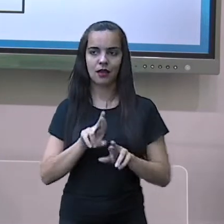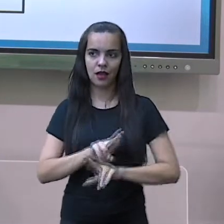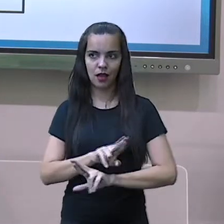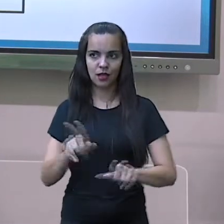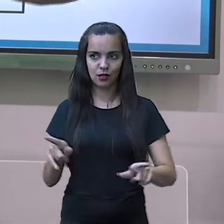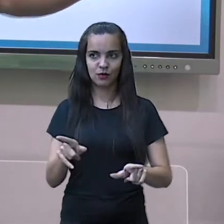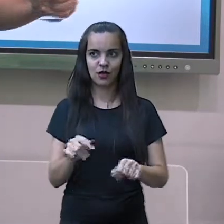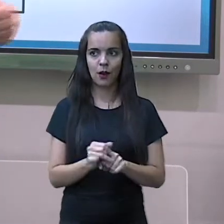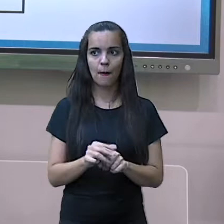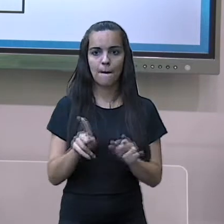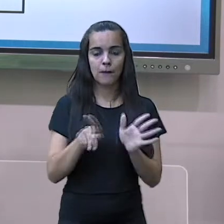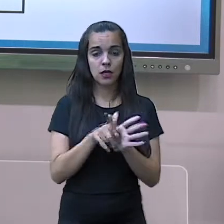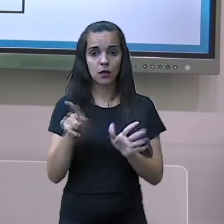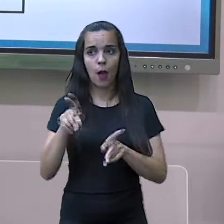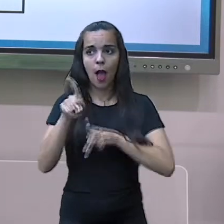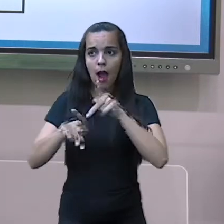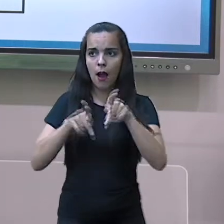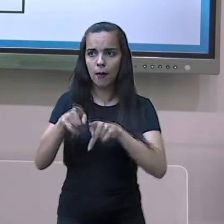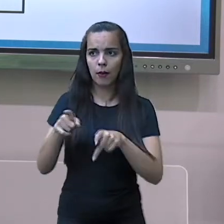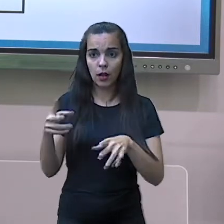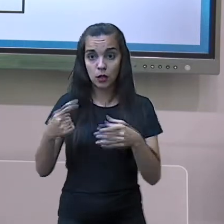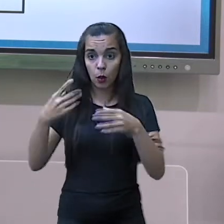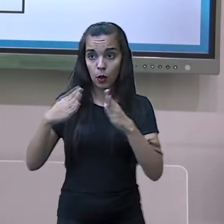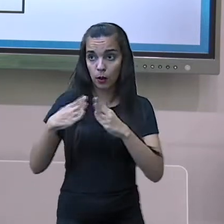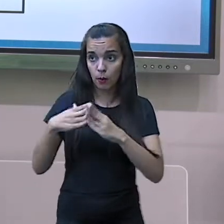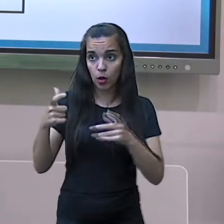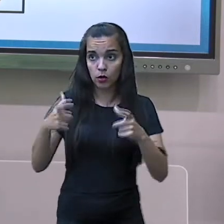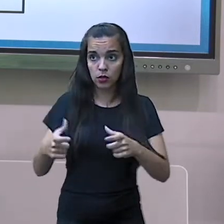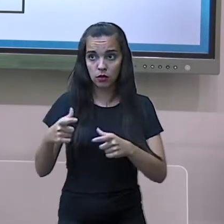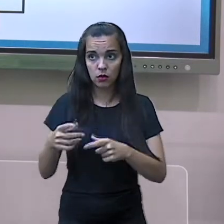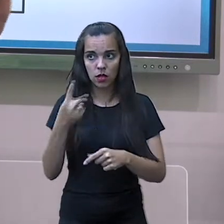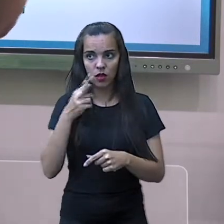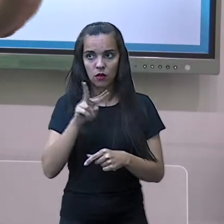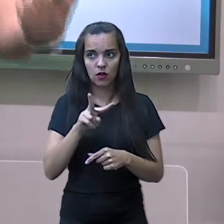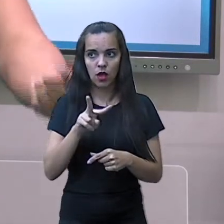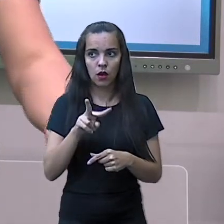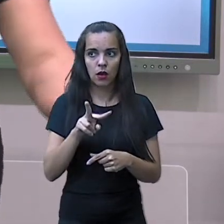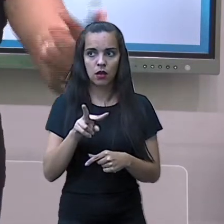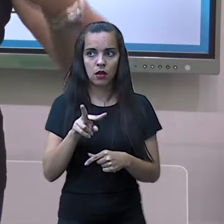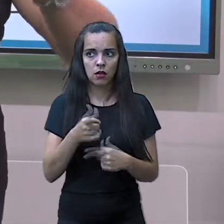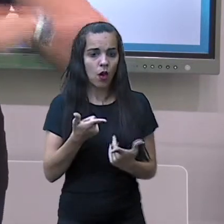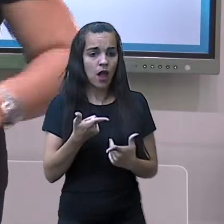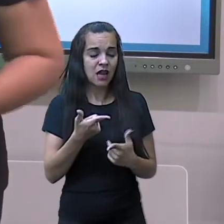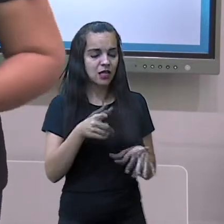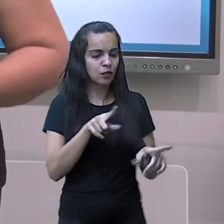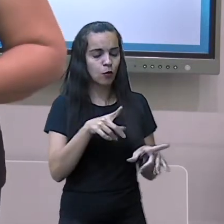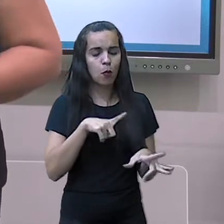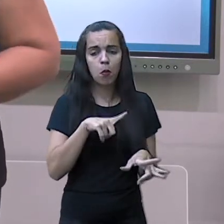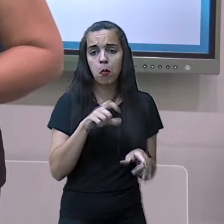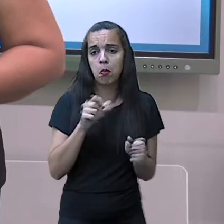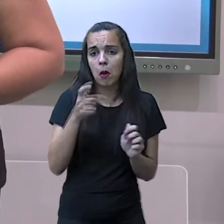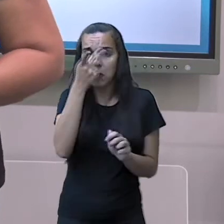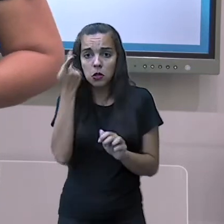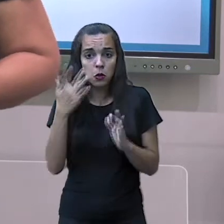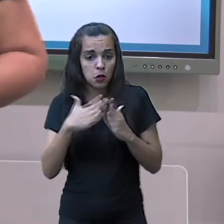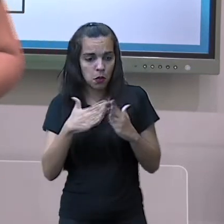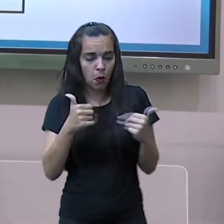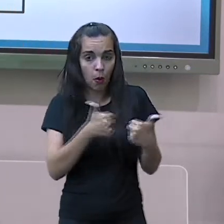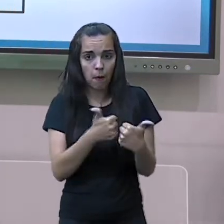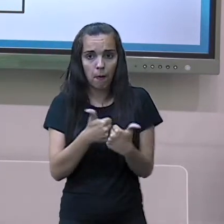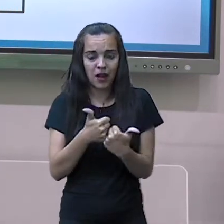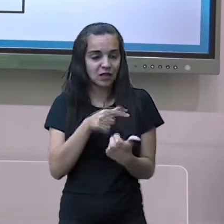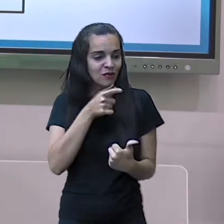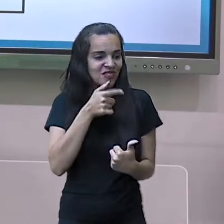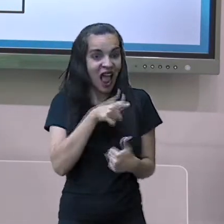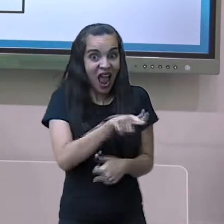a população que mora nesse entorno, ela não vai poder contar com esse rio o tempo todo.